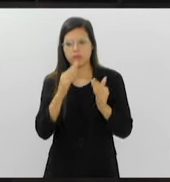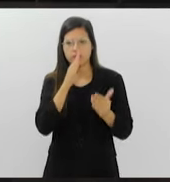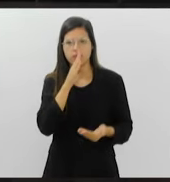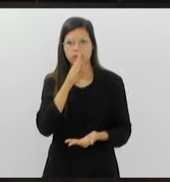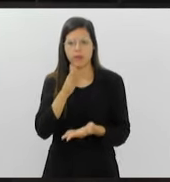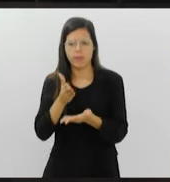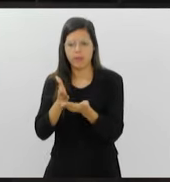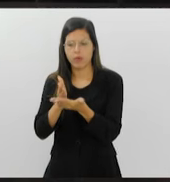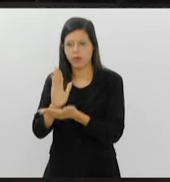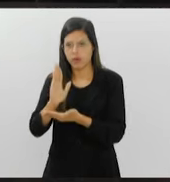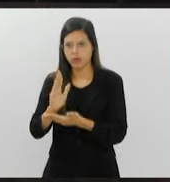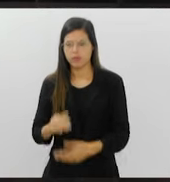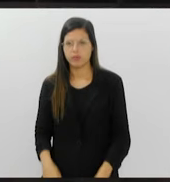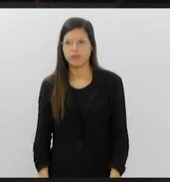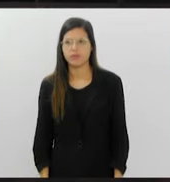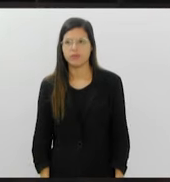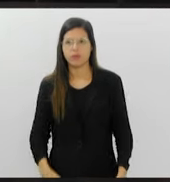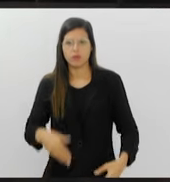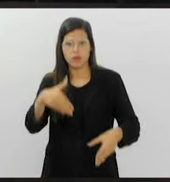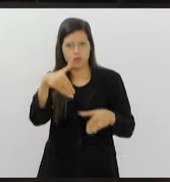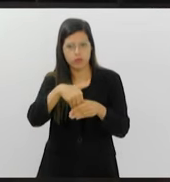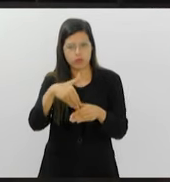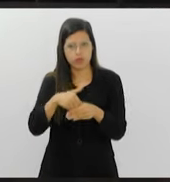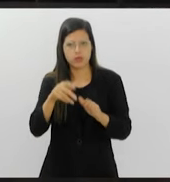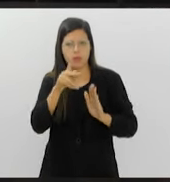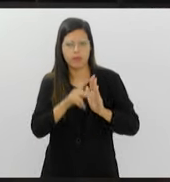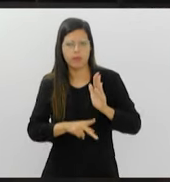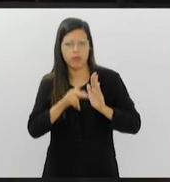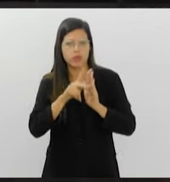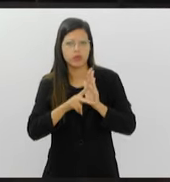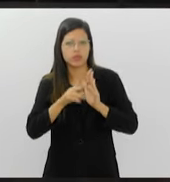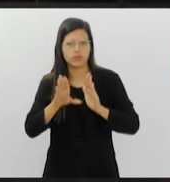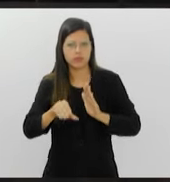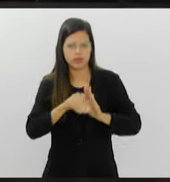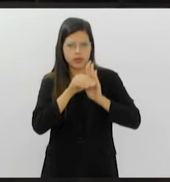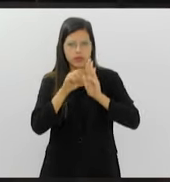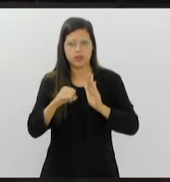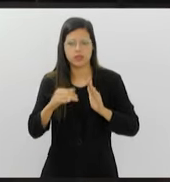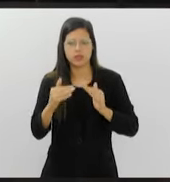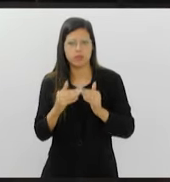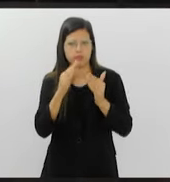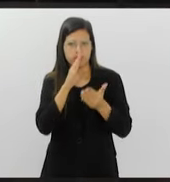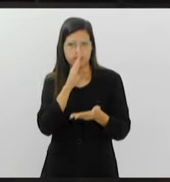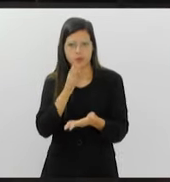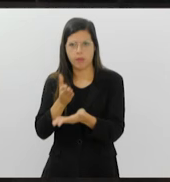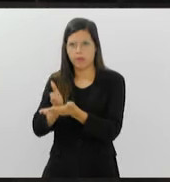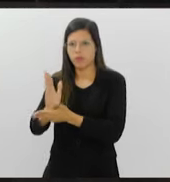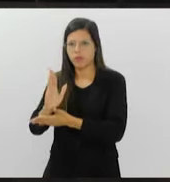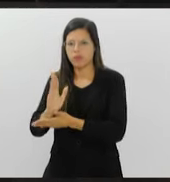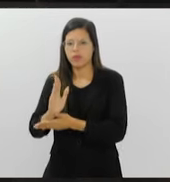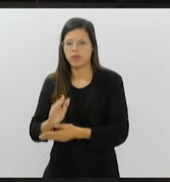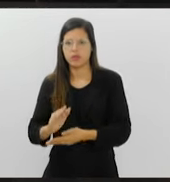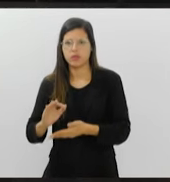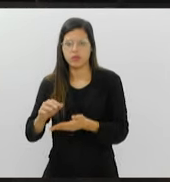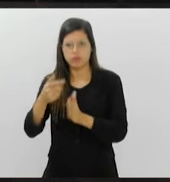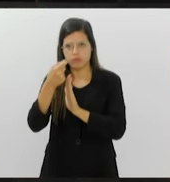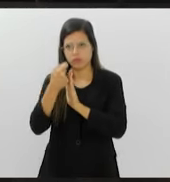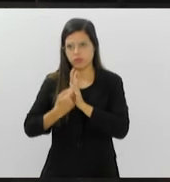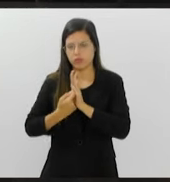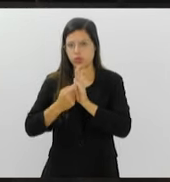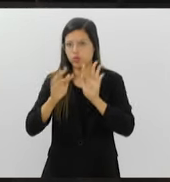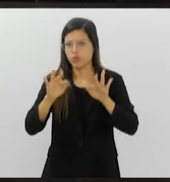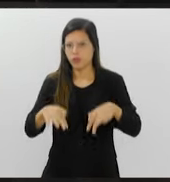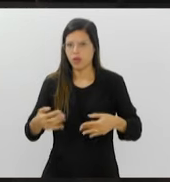estão. Aprovado. Em votação, o projeto assim emendado. Os senhores que aprovam, permaneçam como estão. Aprovado. Vá a redação do vencido